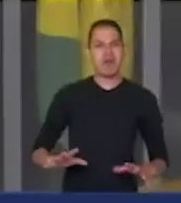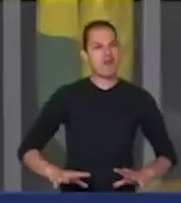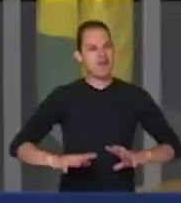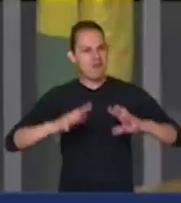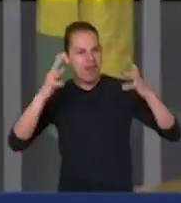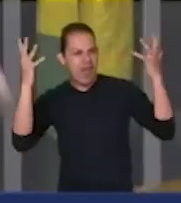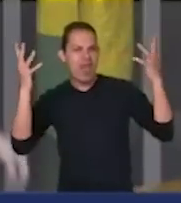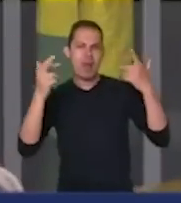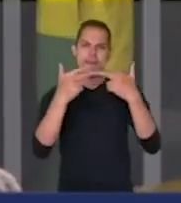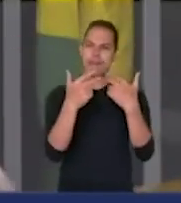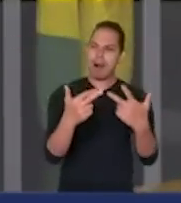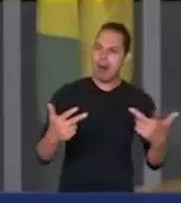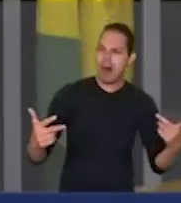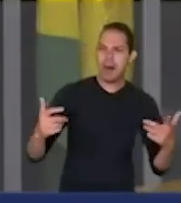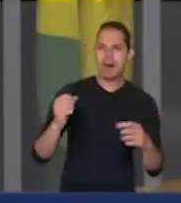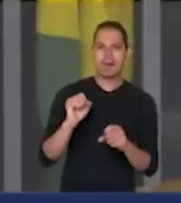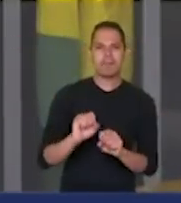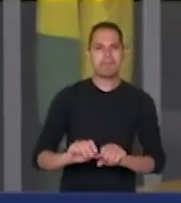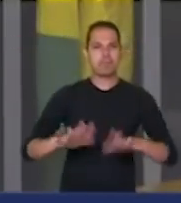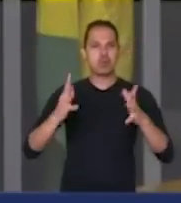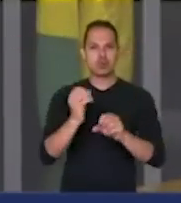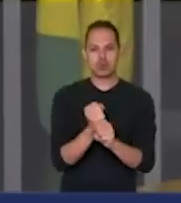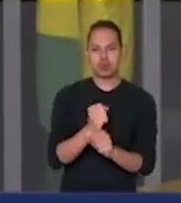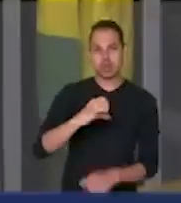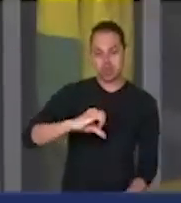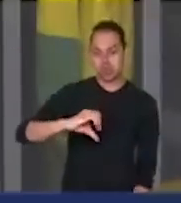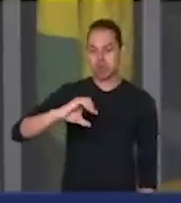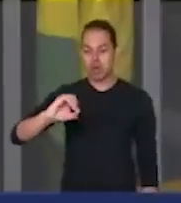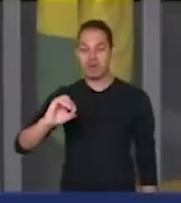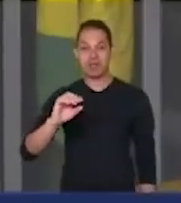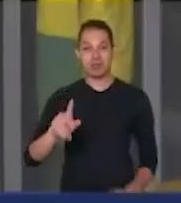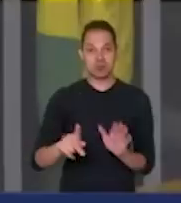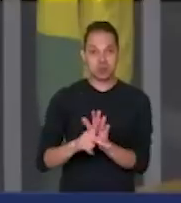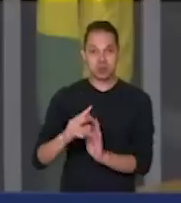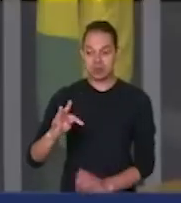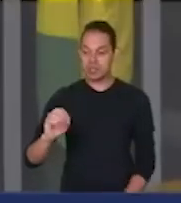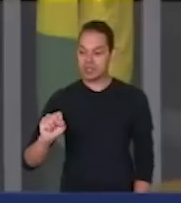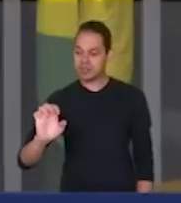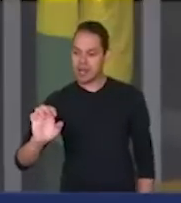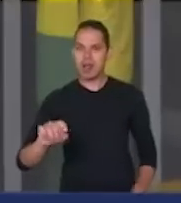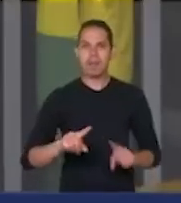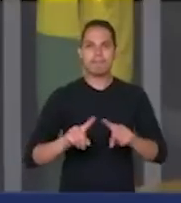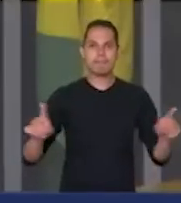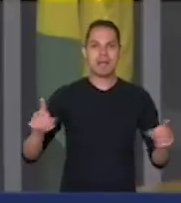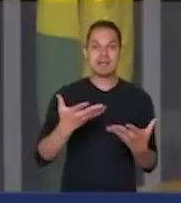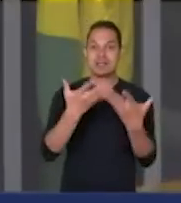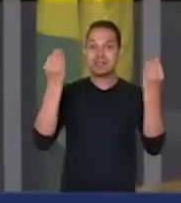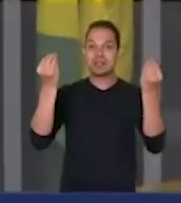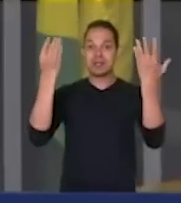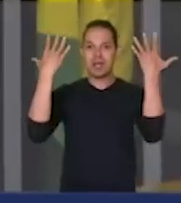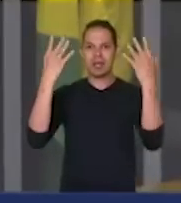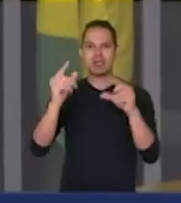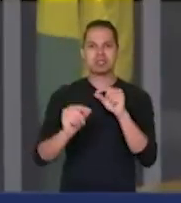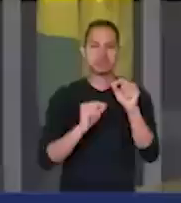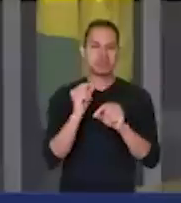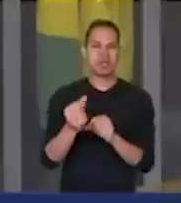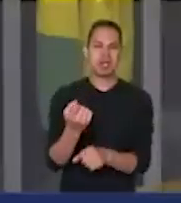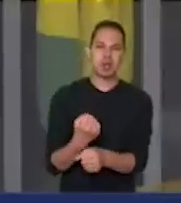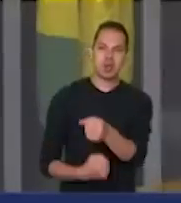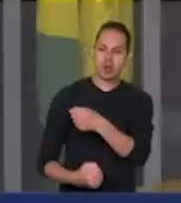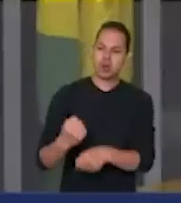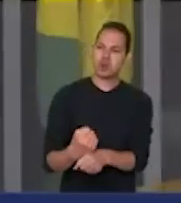torno dos 90 anos do Tribunal Superior Eleitoral, mas se esquecem de olhar 90 anos para